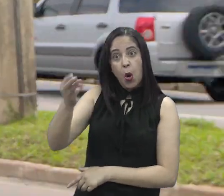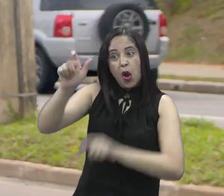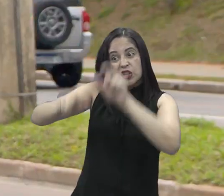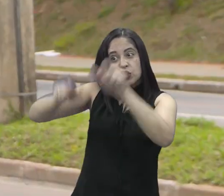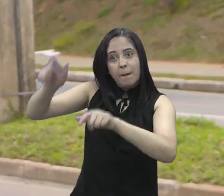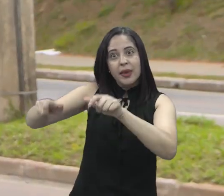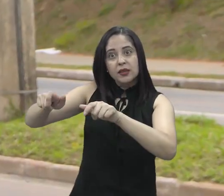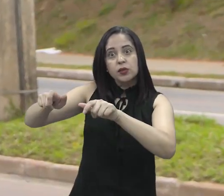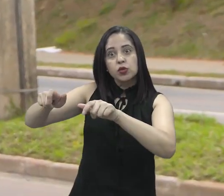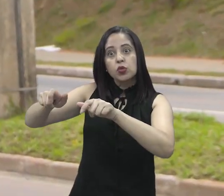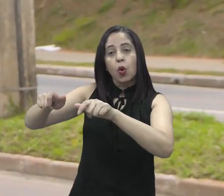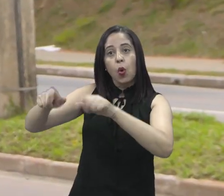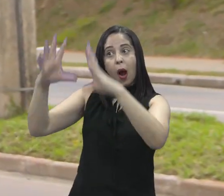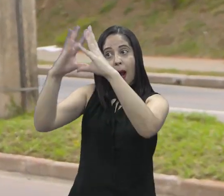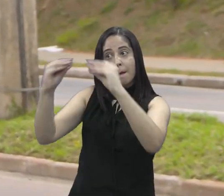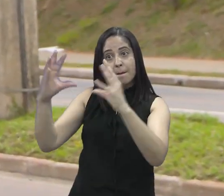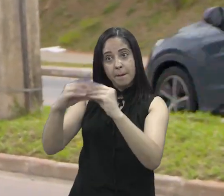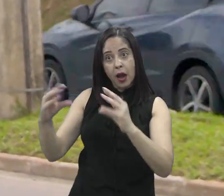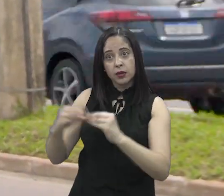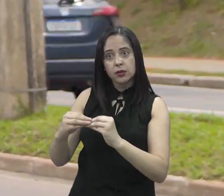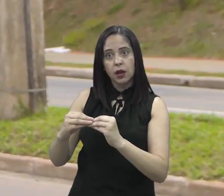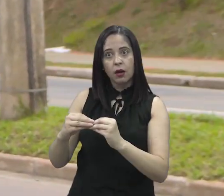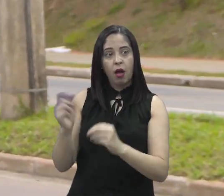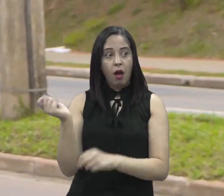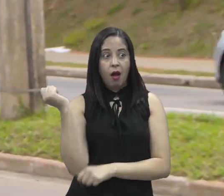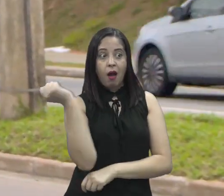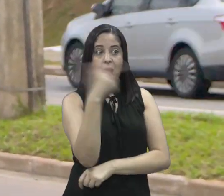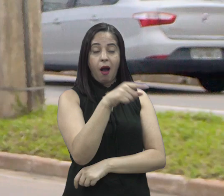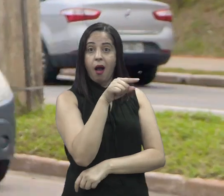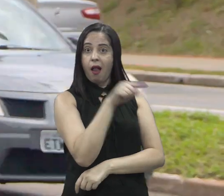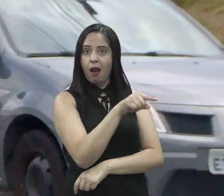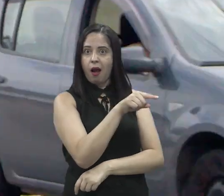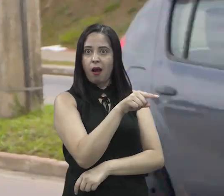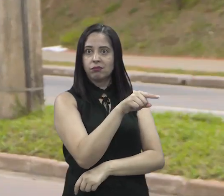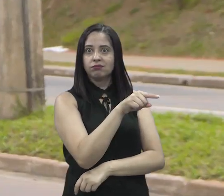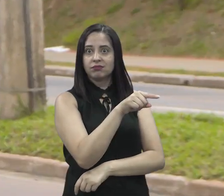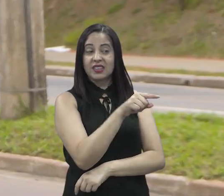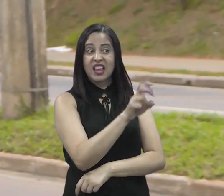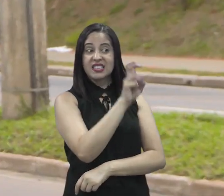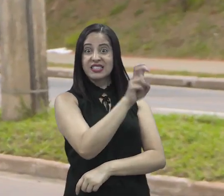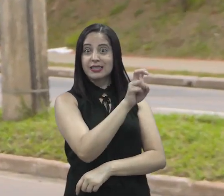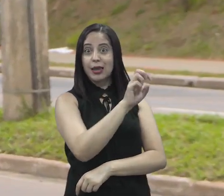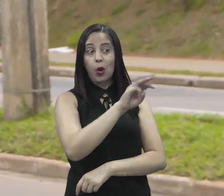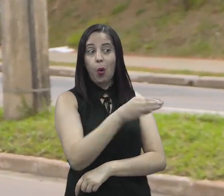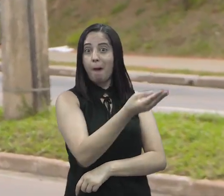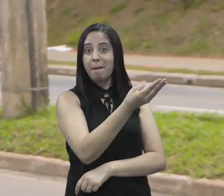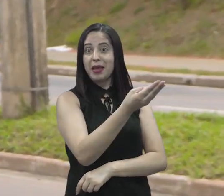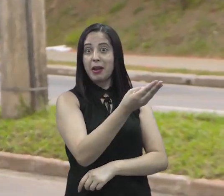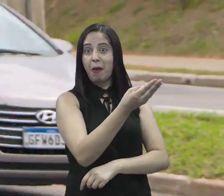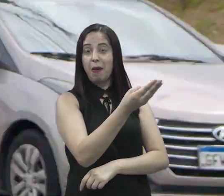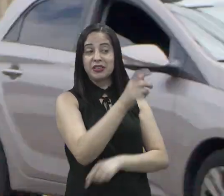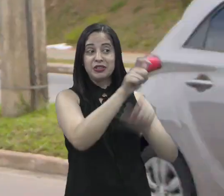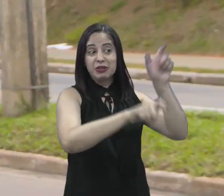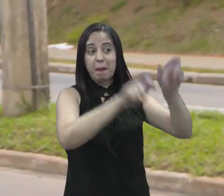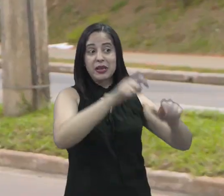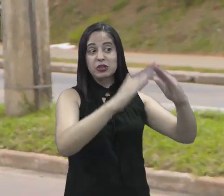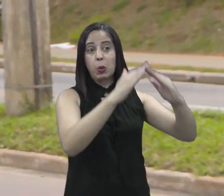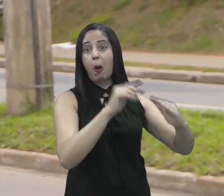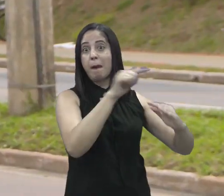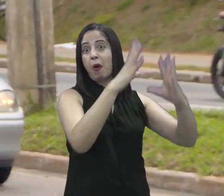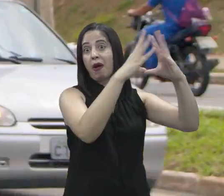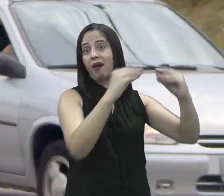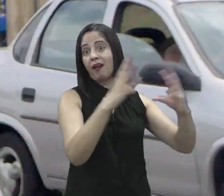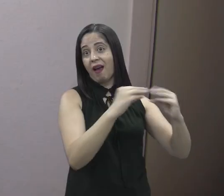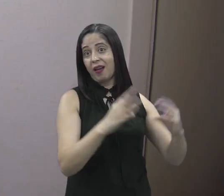comunidade libanesa aqui no nosso país. Isso é mais até do que a população do Líbano, que é de aproximadamente 5 milhões e meio